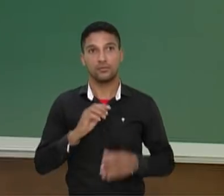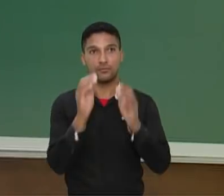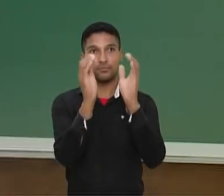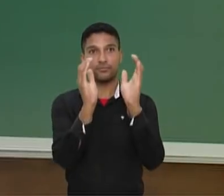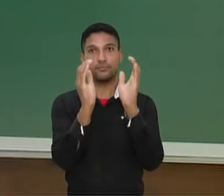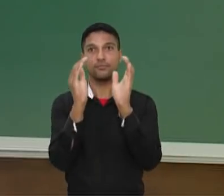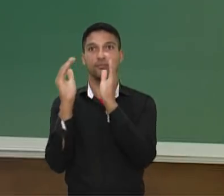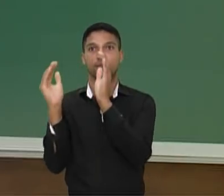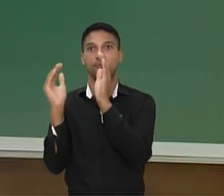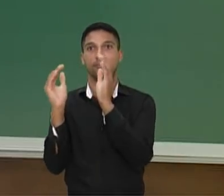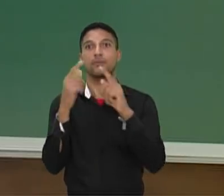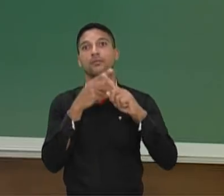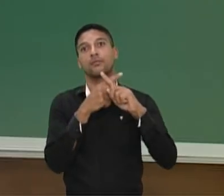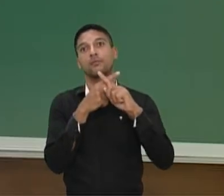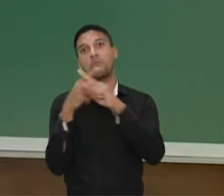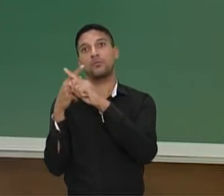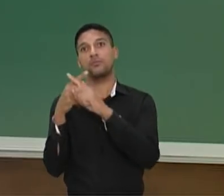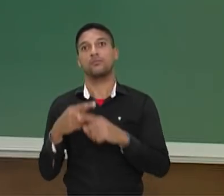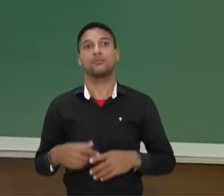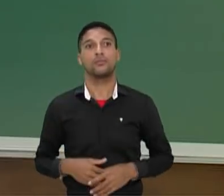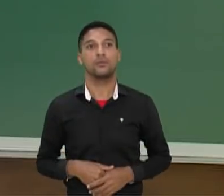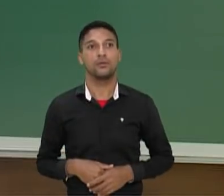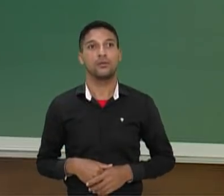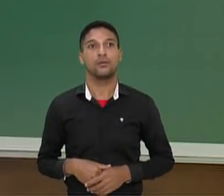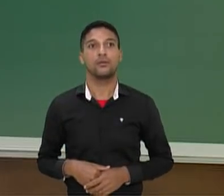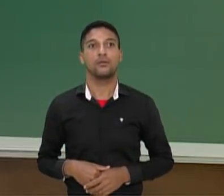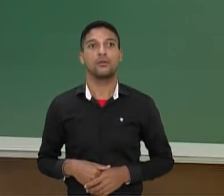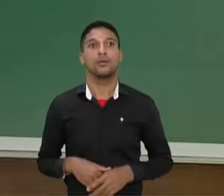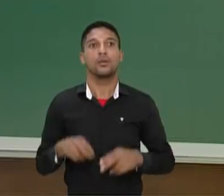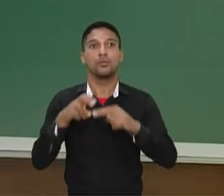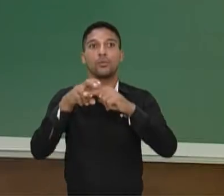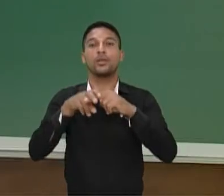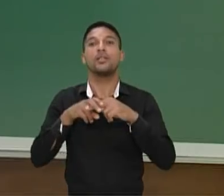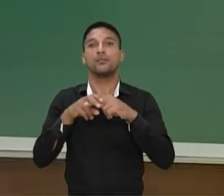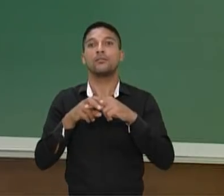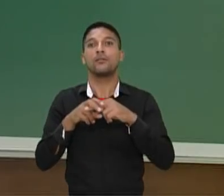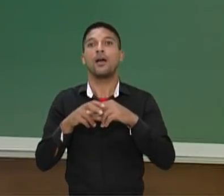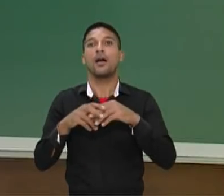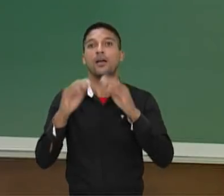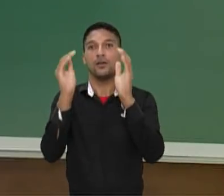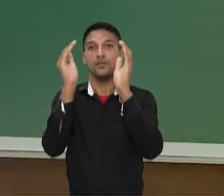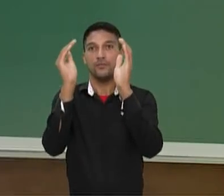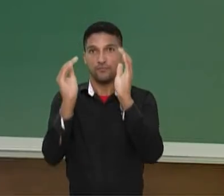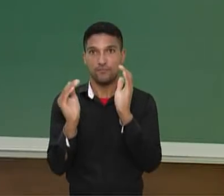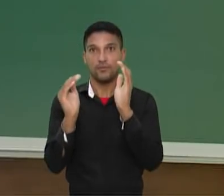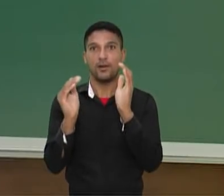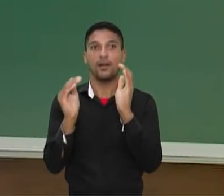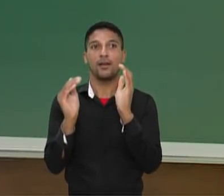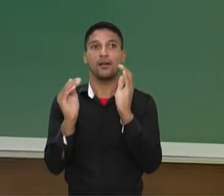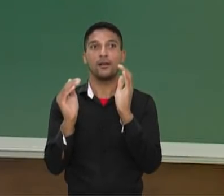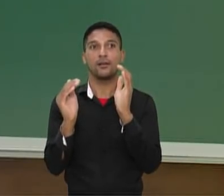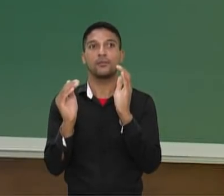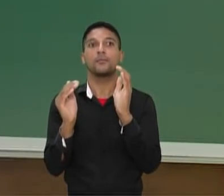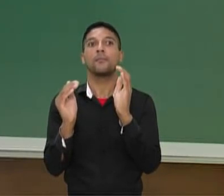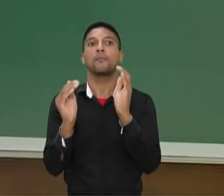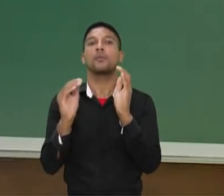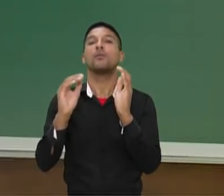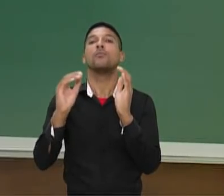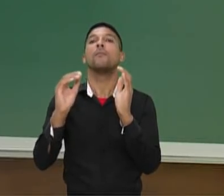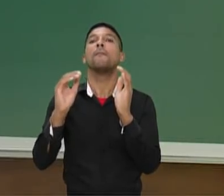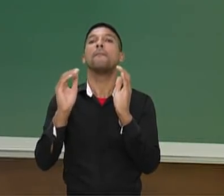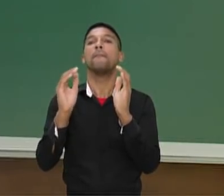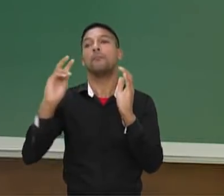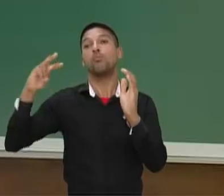mesma coisa se multiplicando. Então eu consigo escrever ela na forma de potência, ó. 3m mais 7 elevado ao quadrado. E daí eu